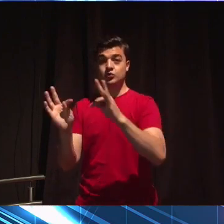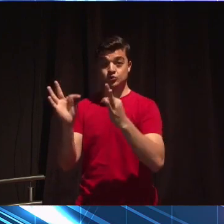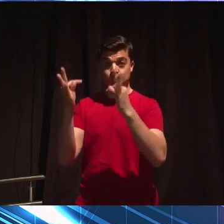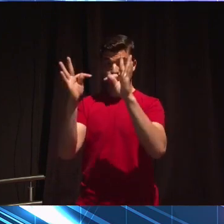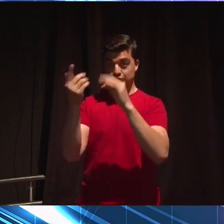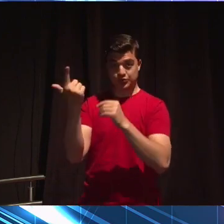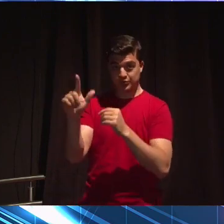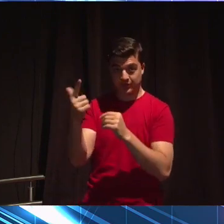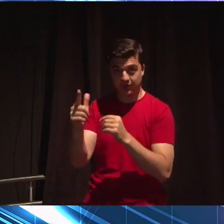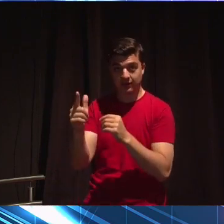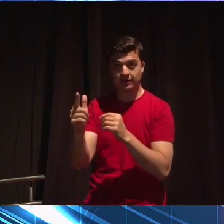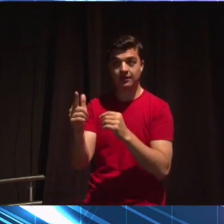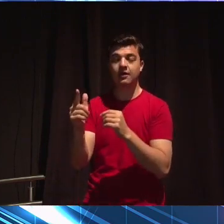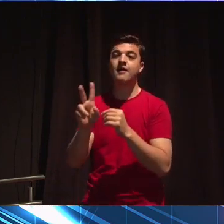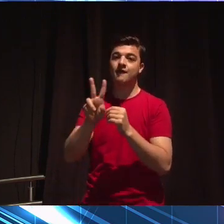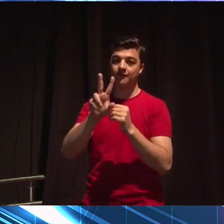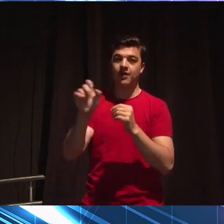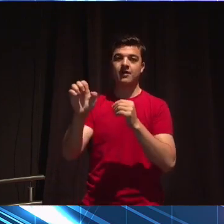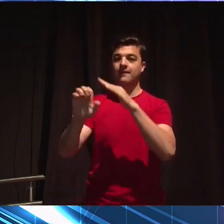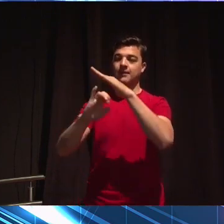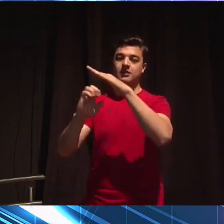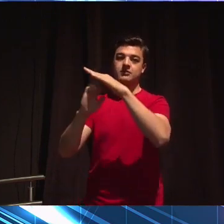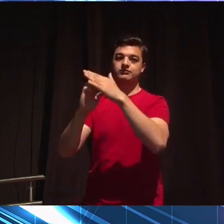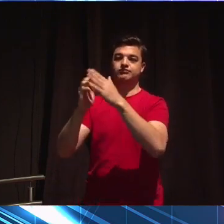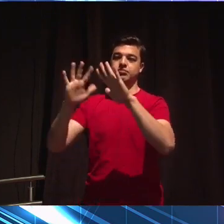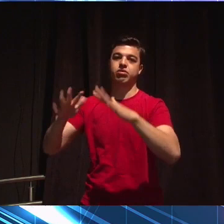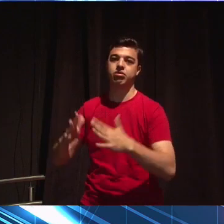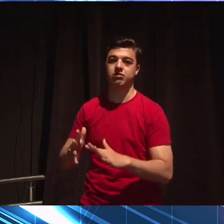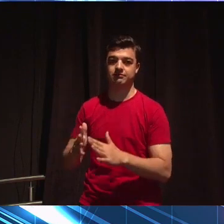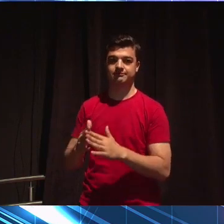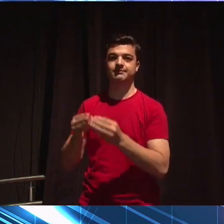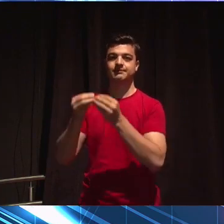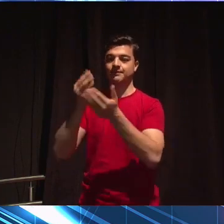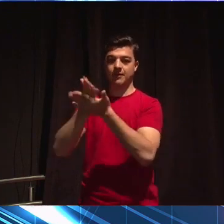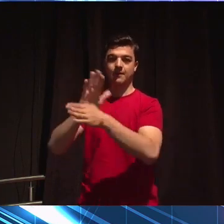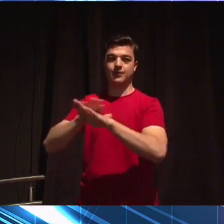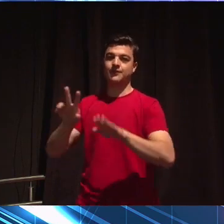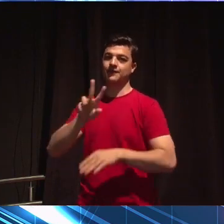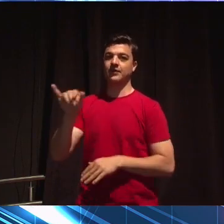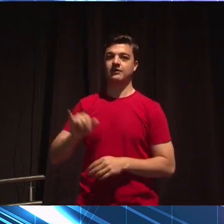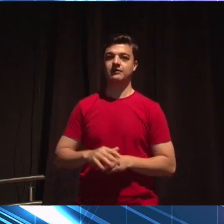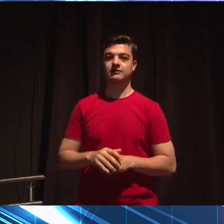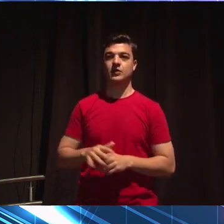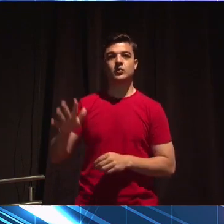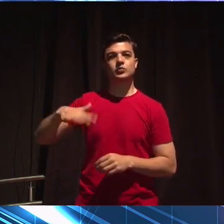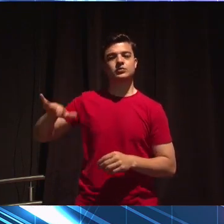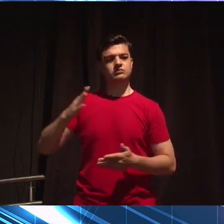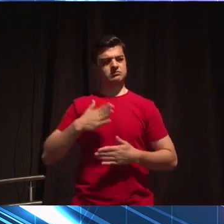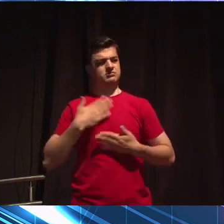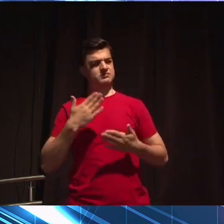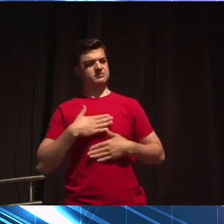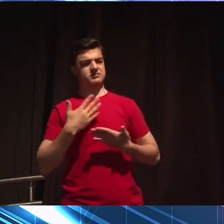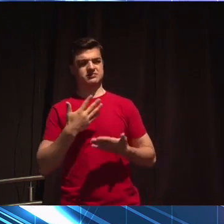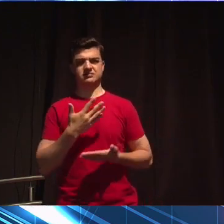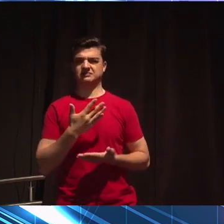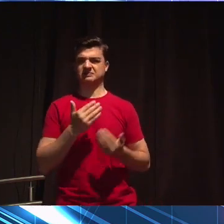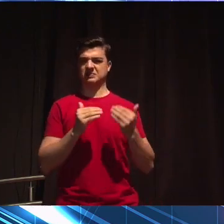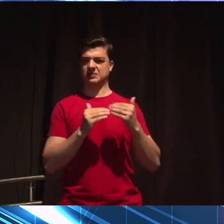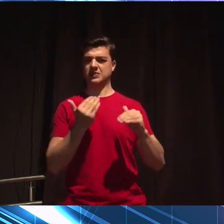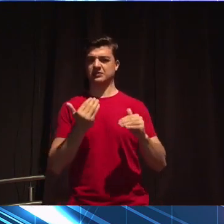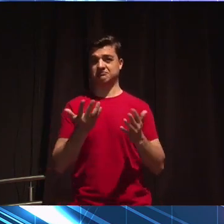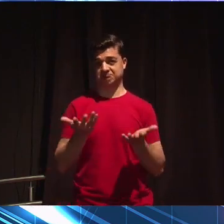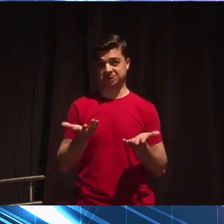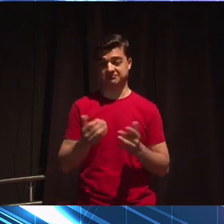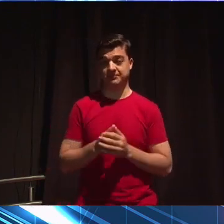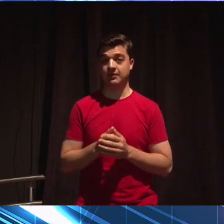pode argumentar, mas Elemar, eu não trabalho em uma empresa de tecnologia. Né? Você pode argumentar comigo, poxa, eu não trabalho numa empresa de tecnologia, e o ponto